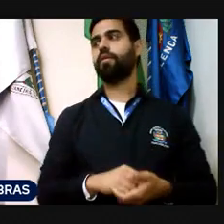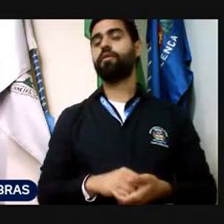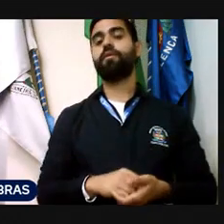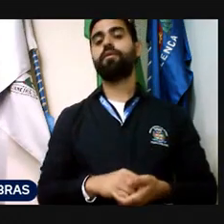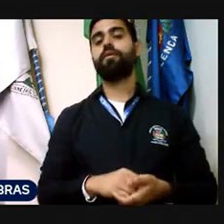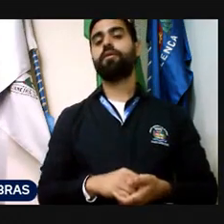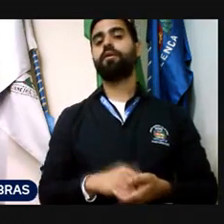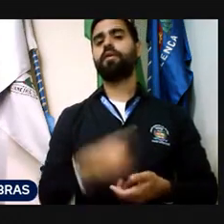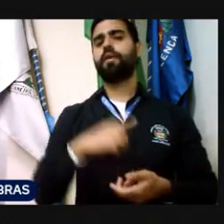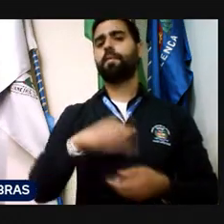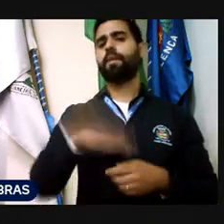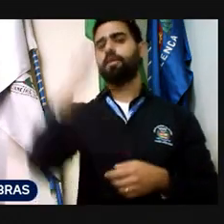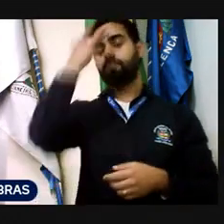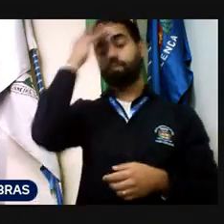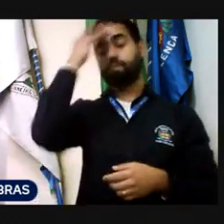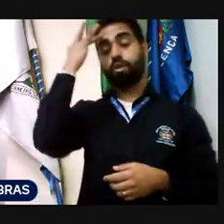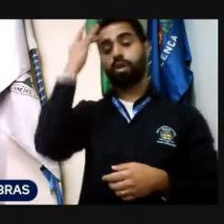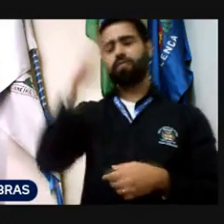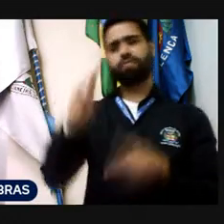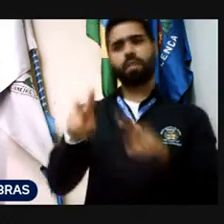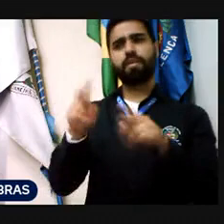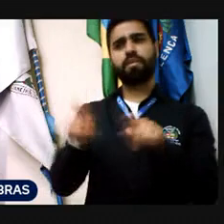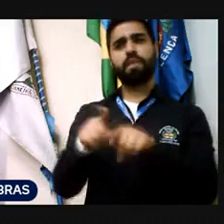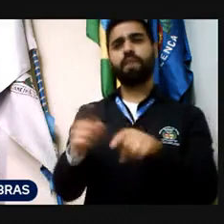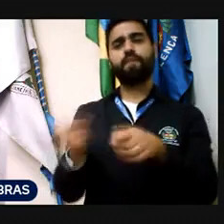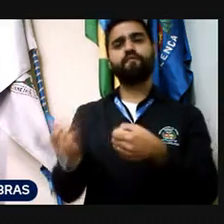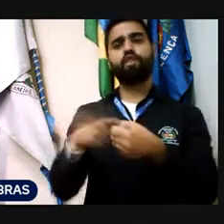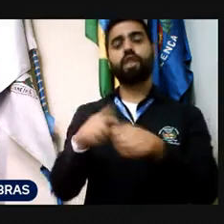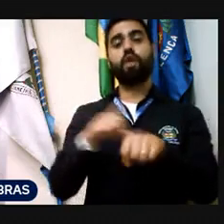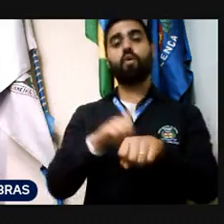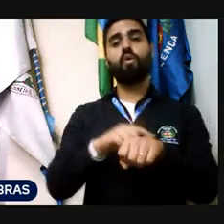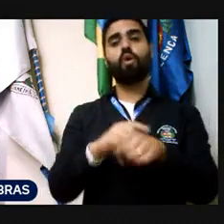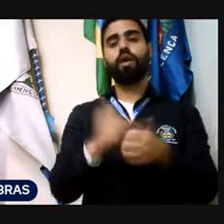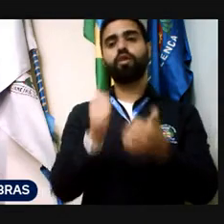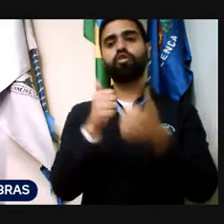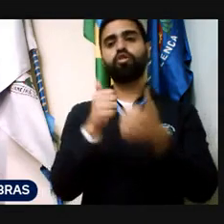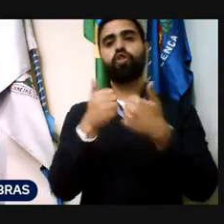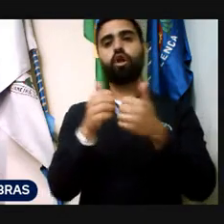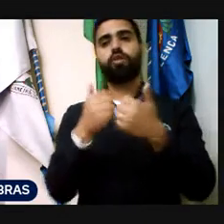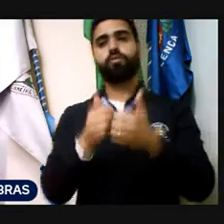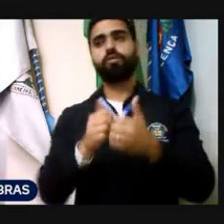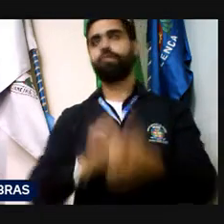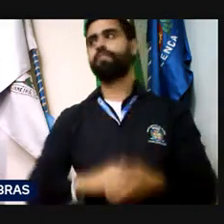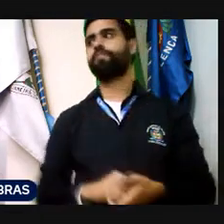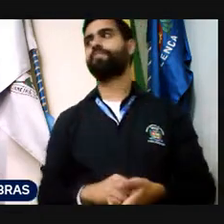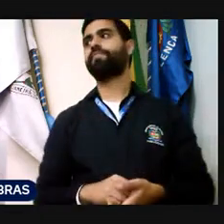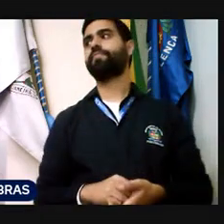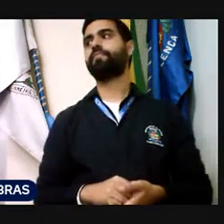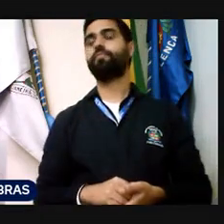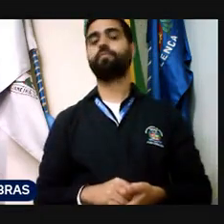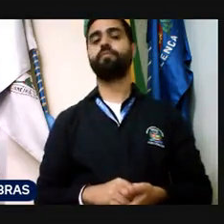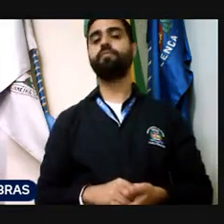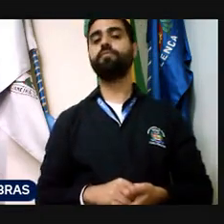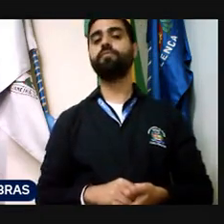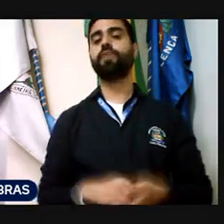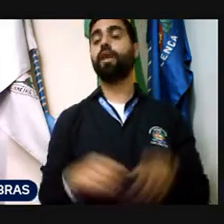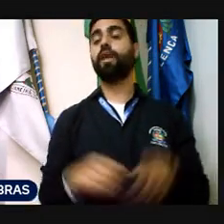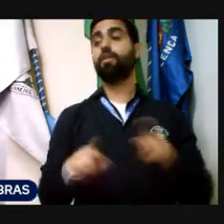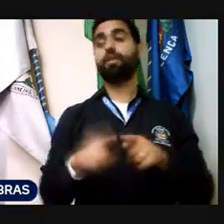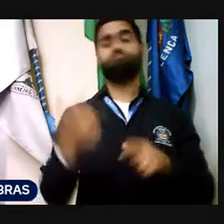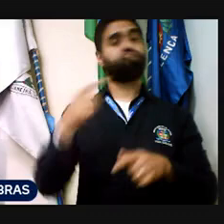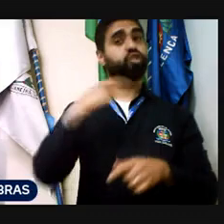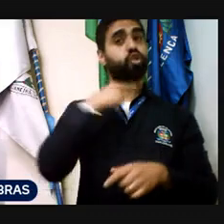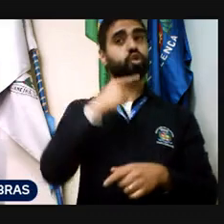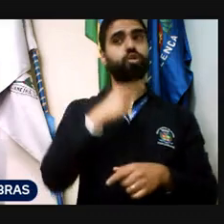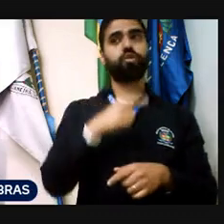pessoas, não foram observadas e retomadas os horários das linhas de ônibus conforme o período anterior à pandemia. Afirmo, sem dúvidas, que as medidas